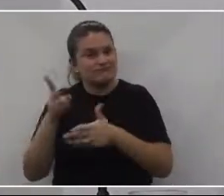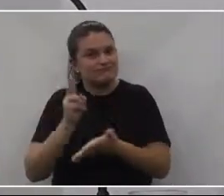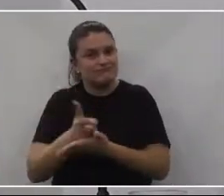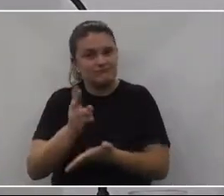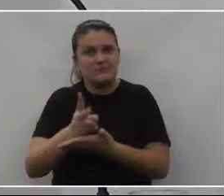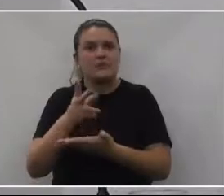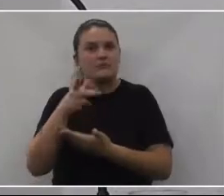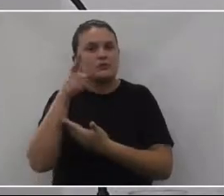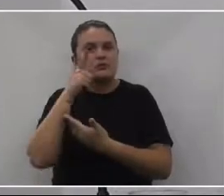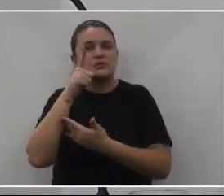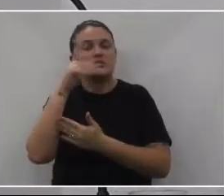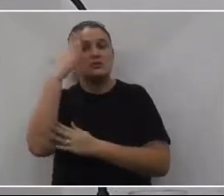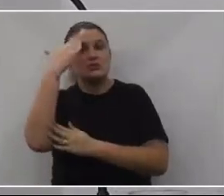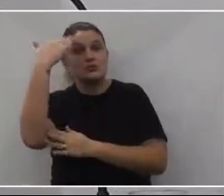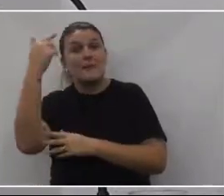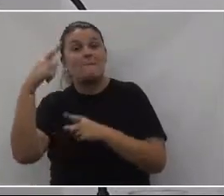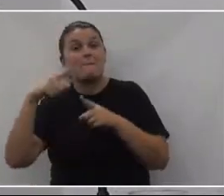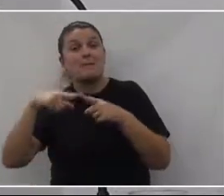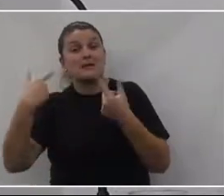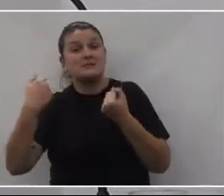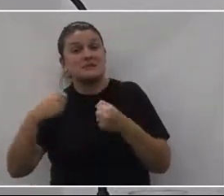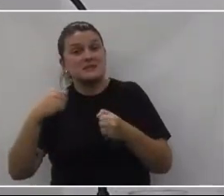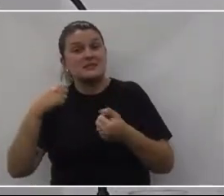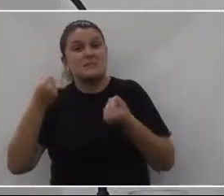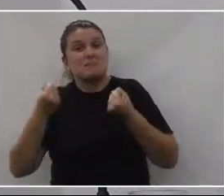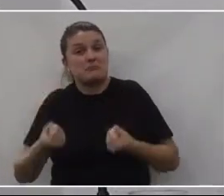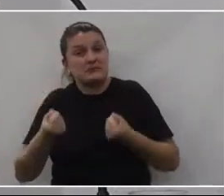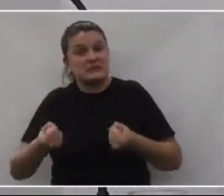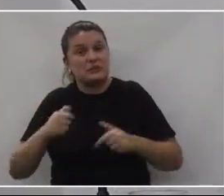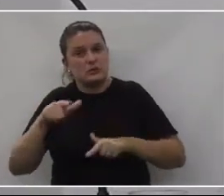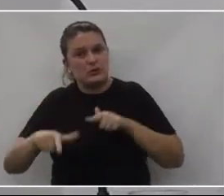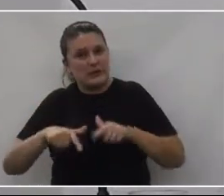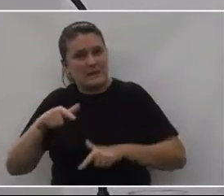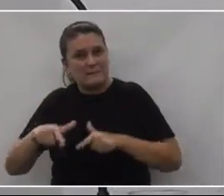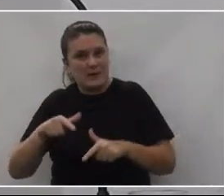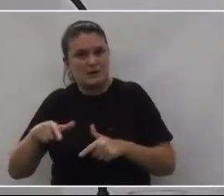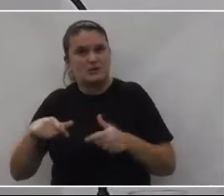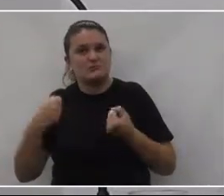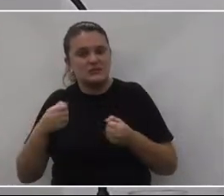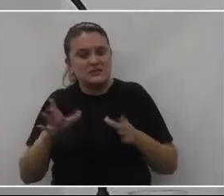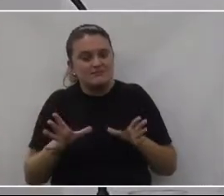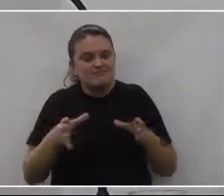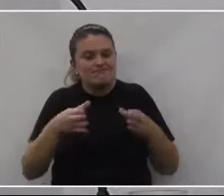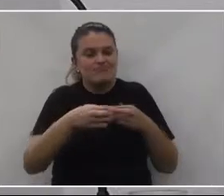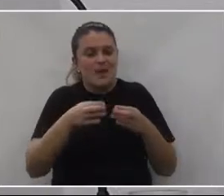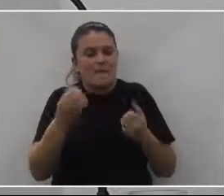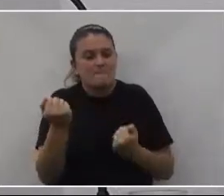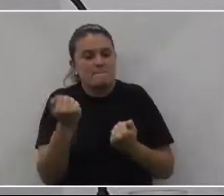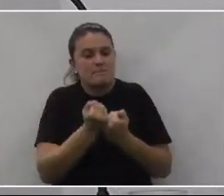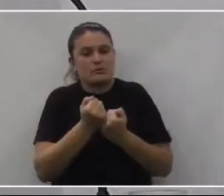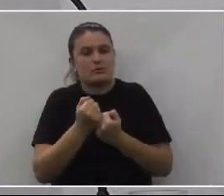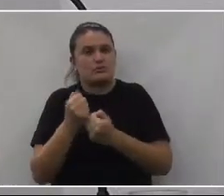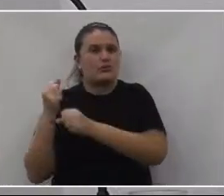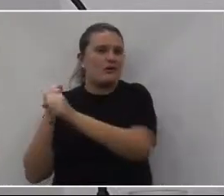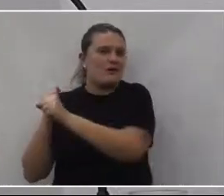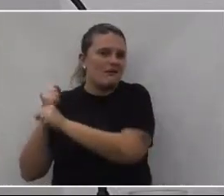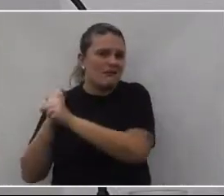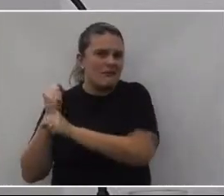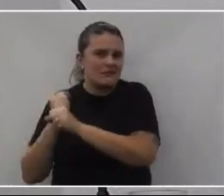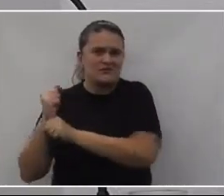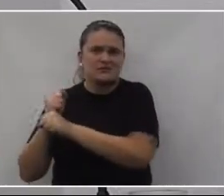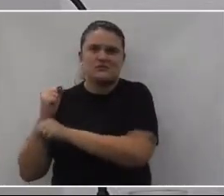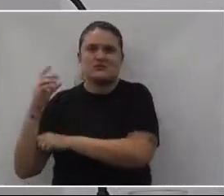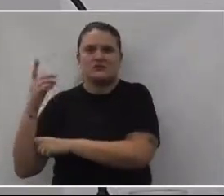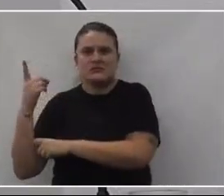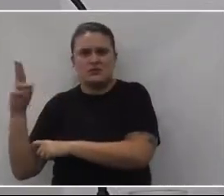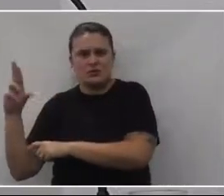com sucesso, mas que precisará exatamente desta rede formada já há muitos anos por um trabalho do Dr. Carlos, do